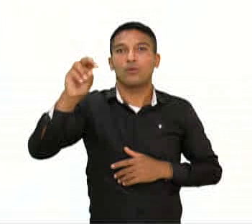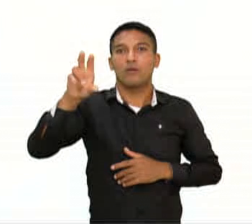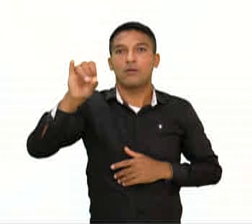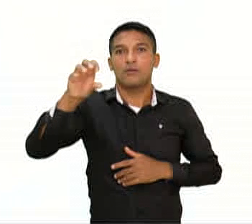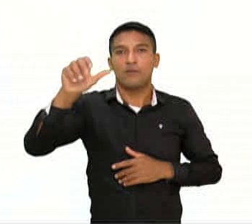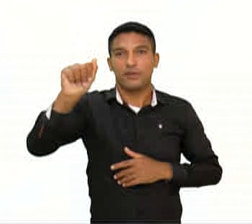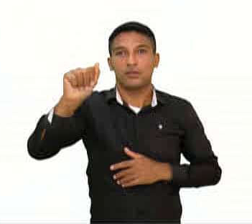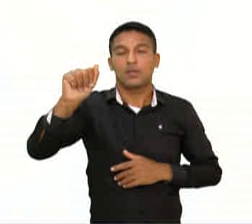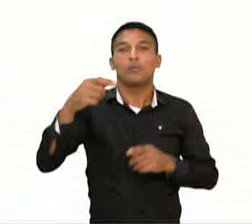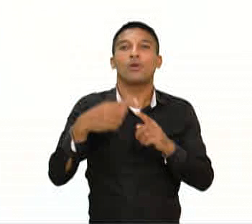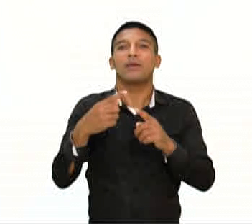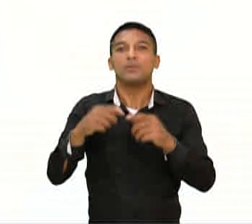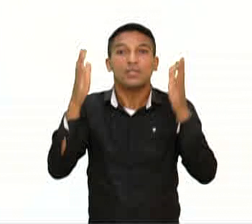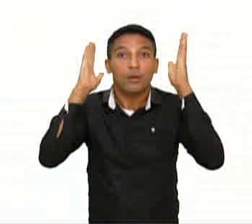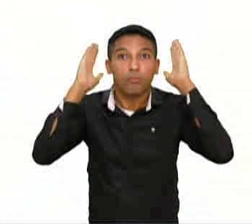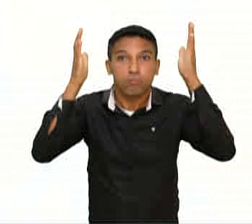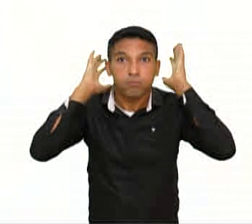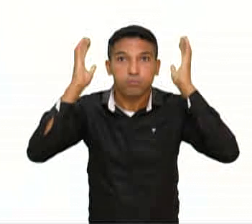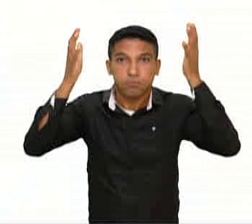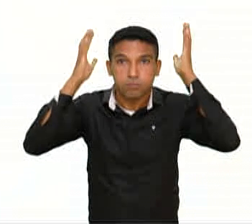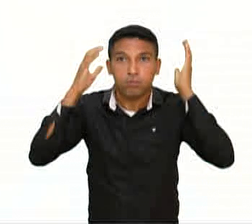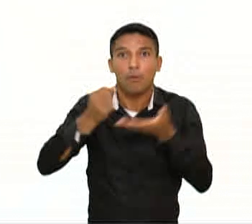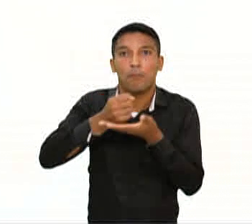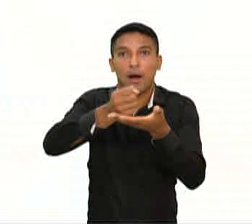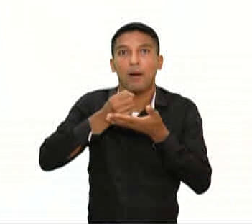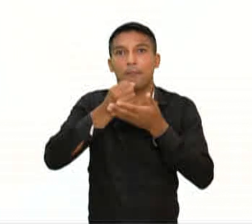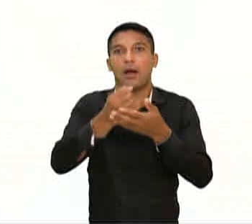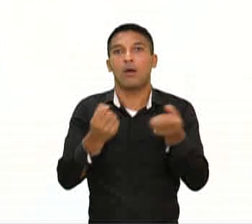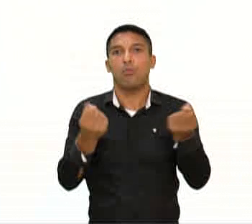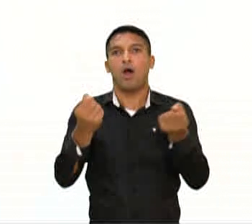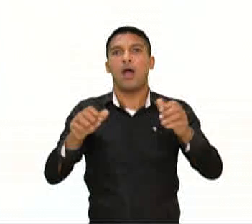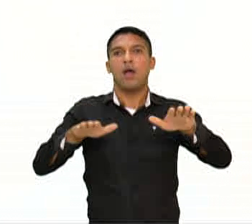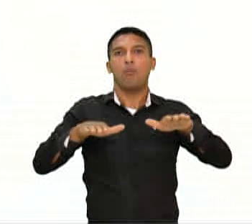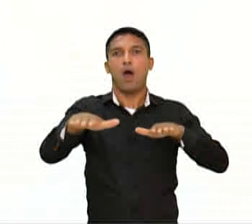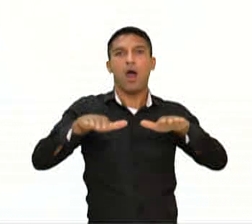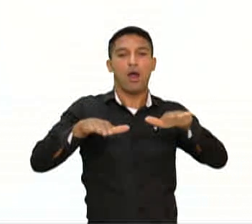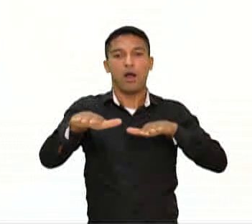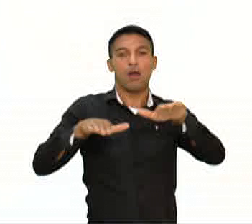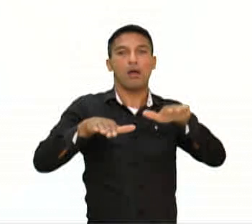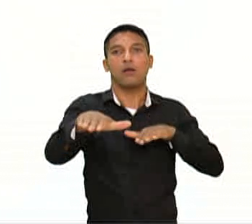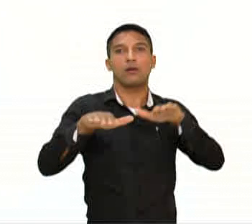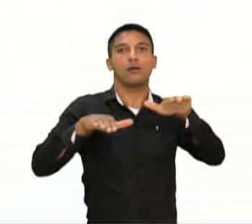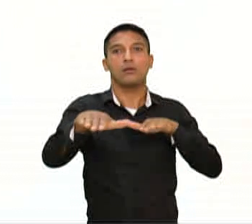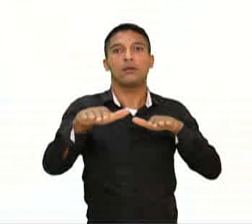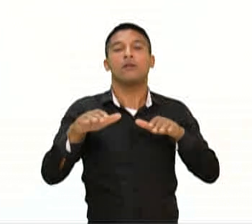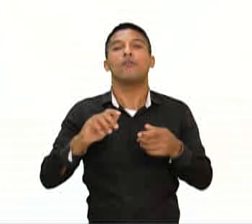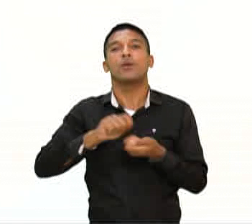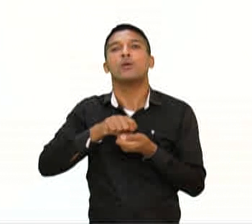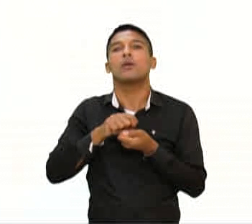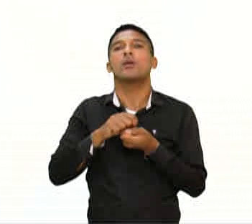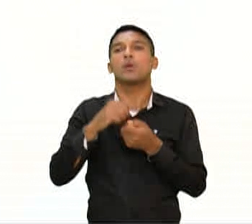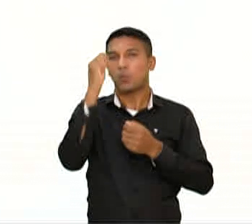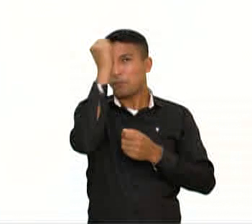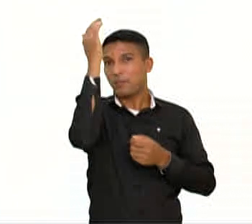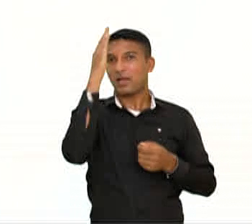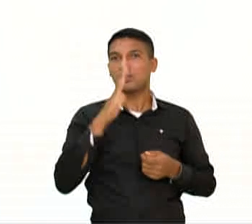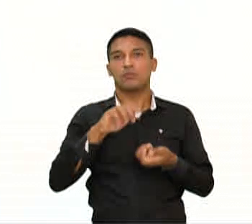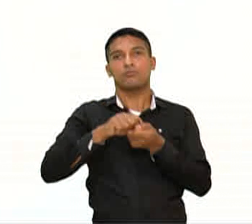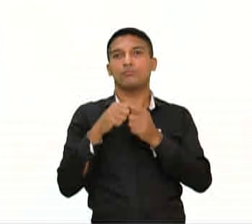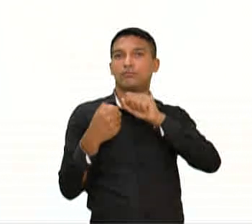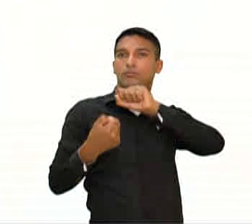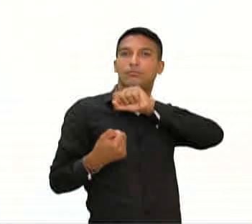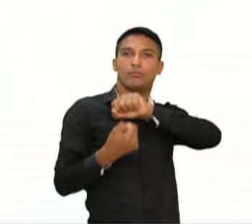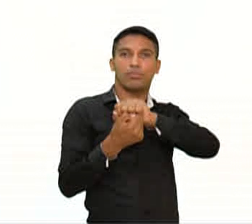se estruturando, obviamente adequando-se ao território, mas principalmente adequando-se à metodologia